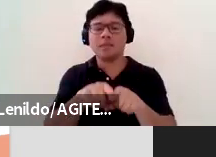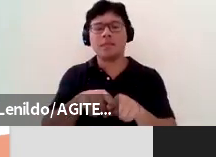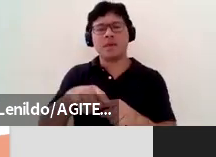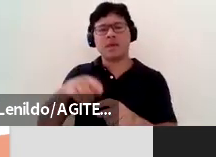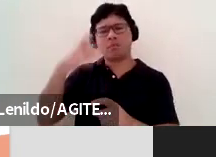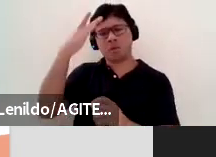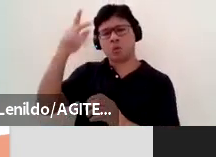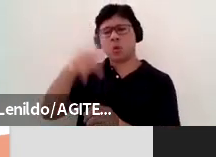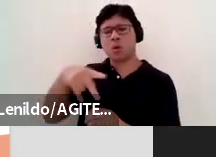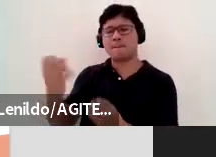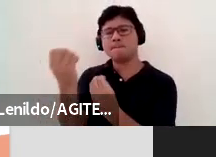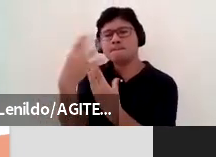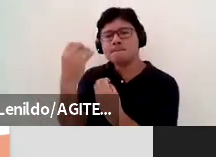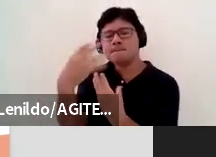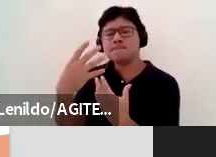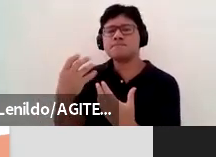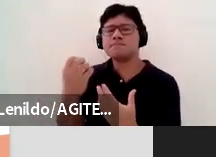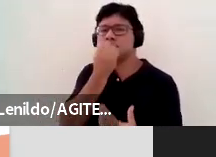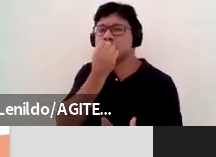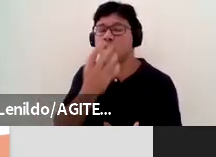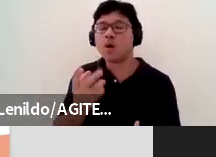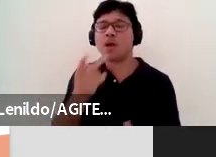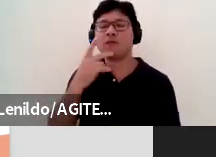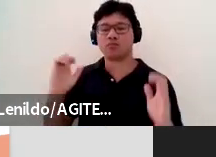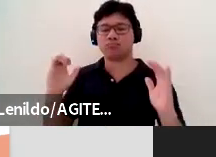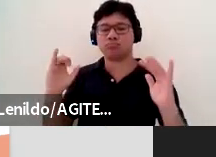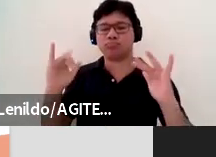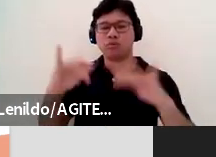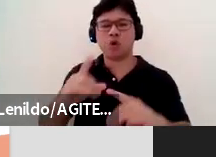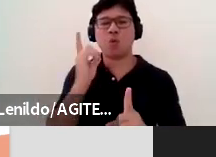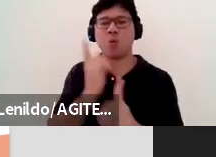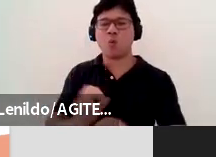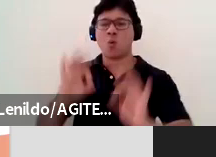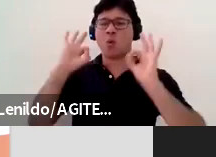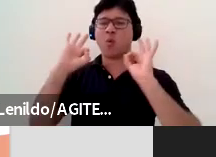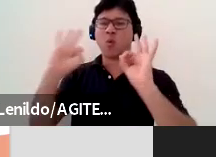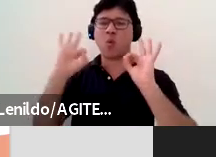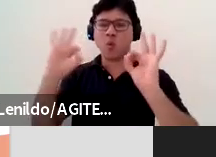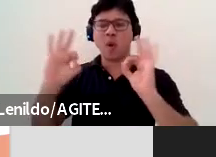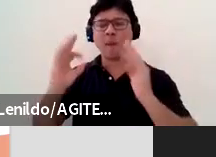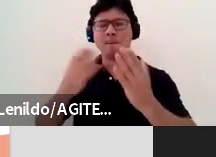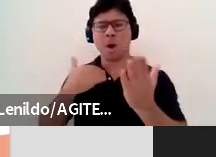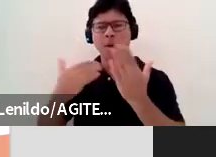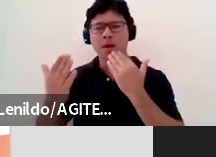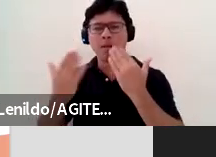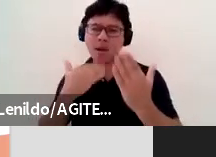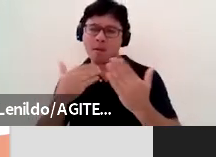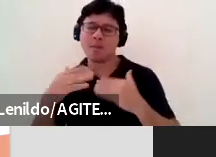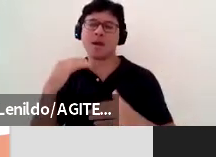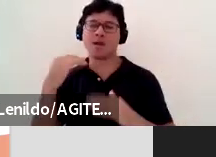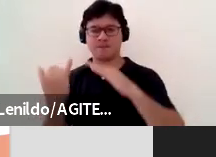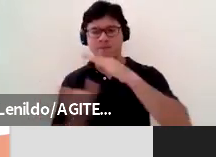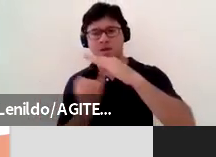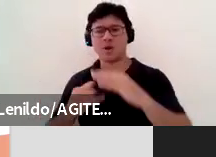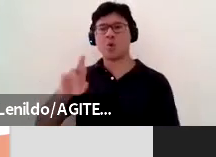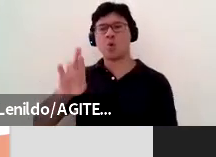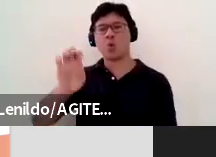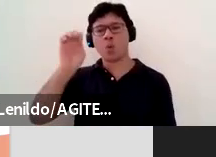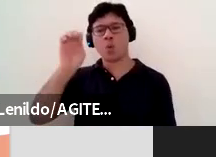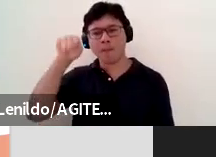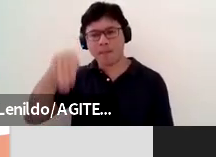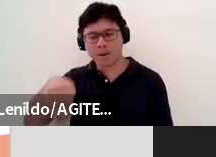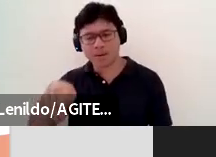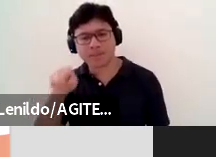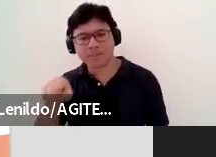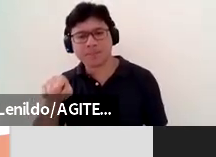um evento que a gente chamou de Encontro de Gigantes, né? Então, a gente fez um bate-papo também informal entre